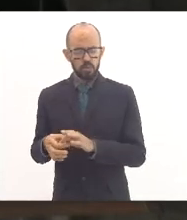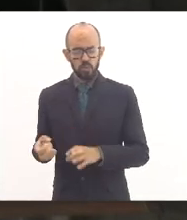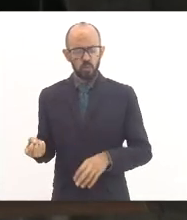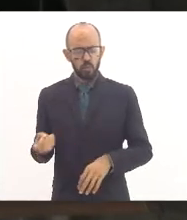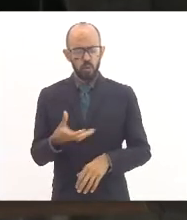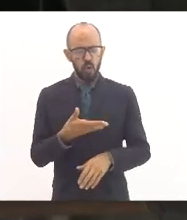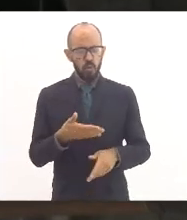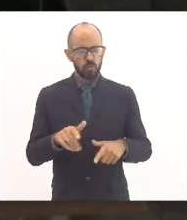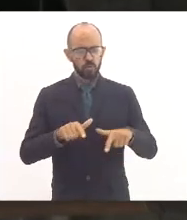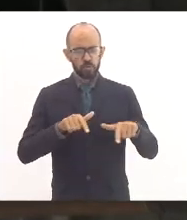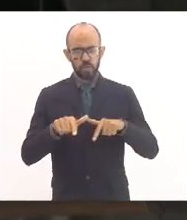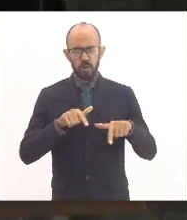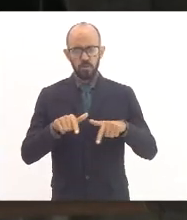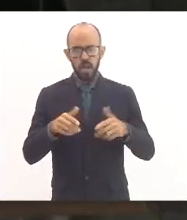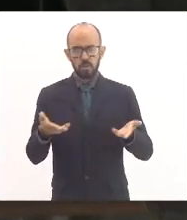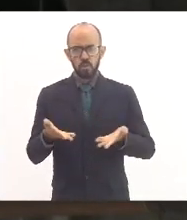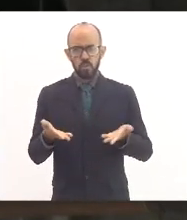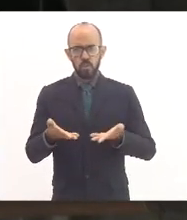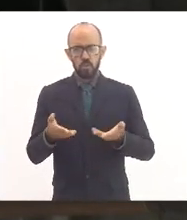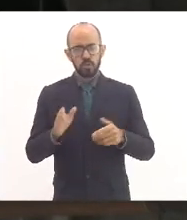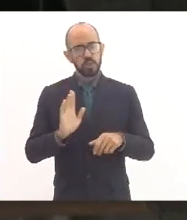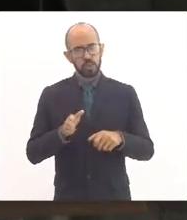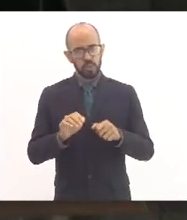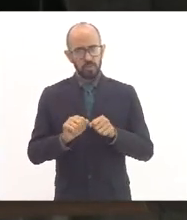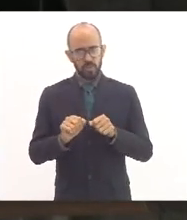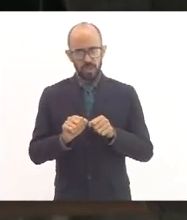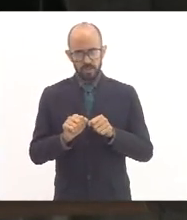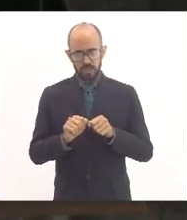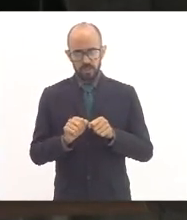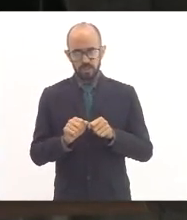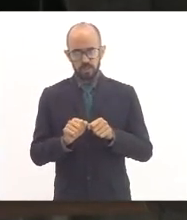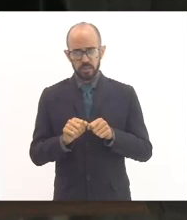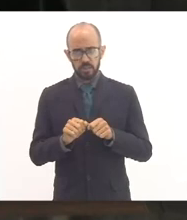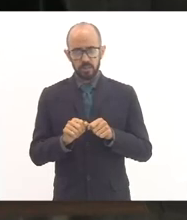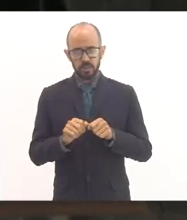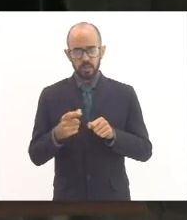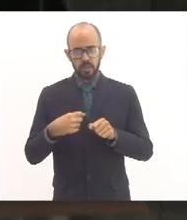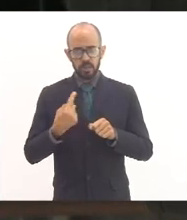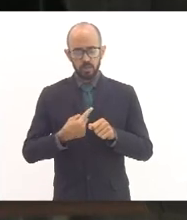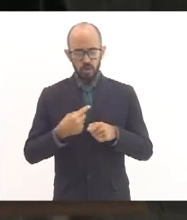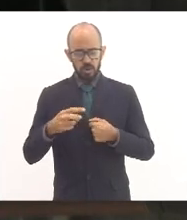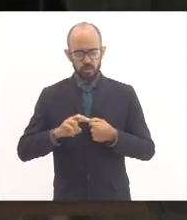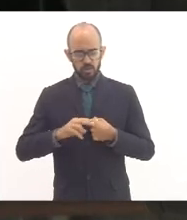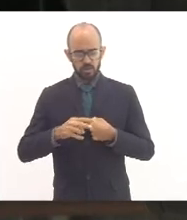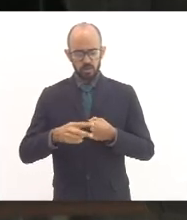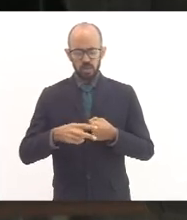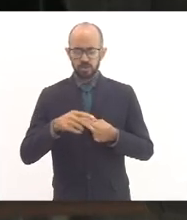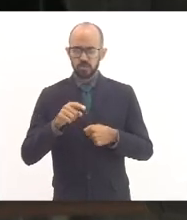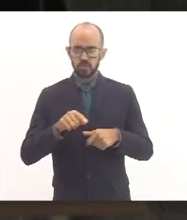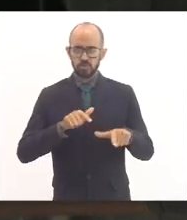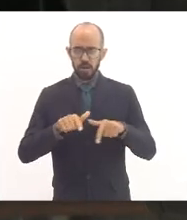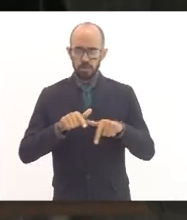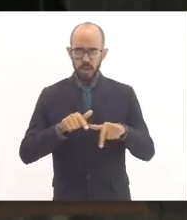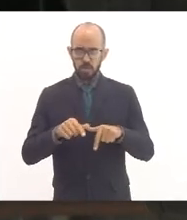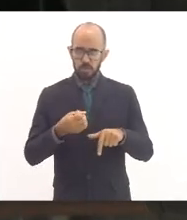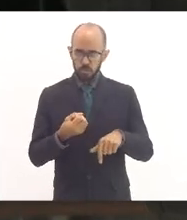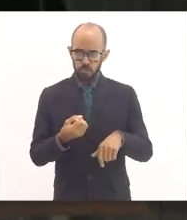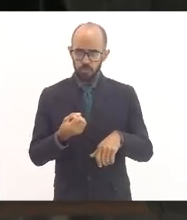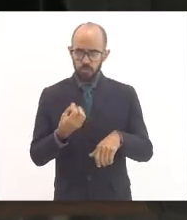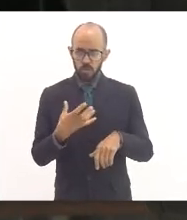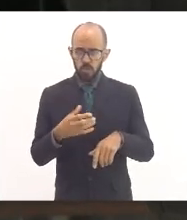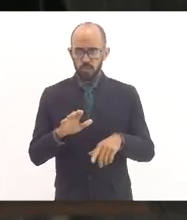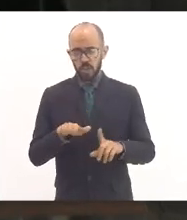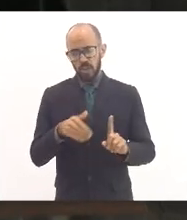dá uma atividade pericial que a gente já desempenha nos resultados são notórios dentro da porta instituição